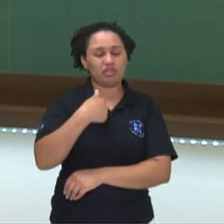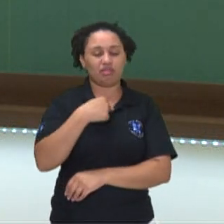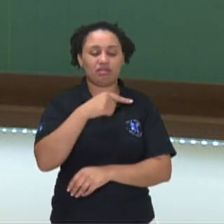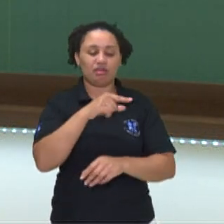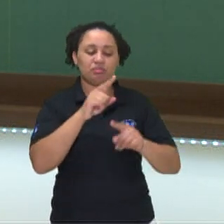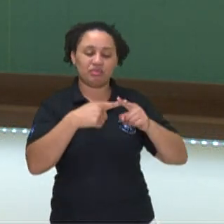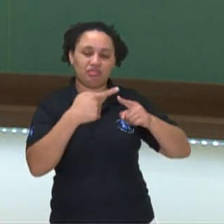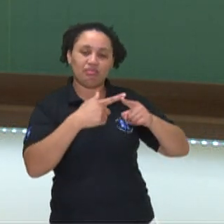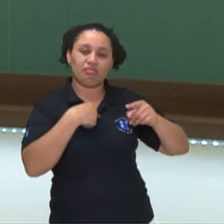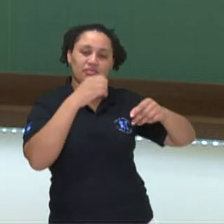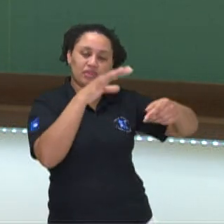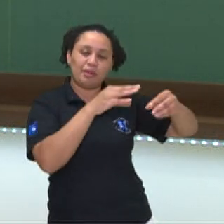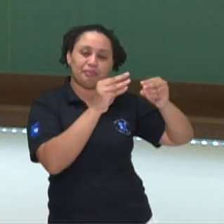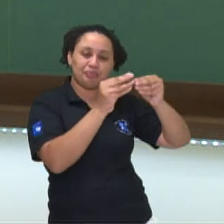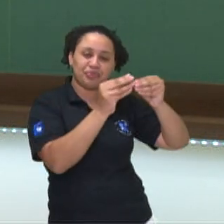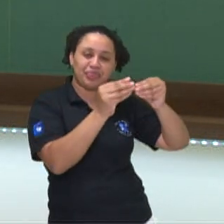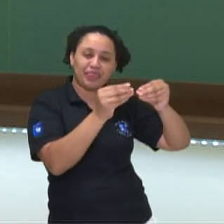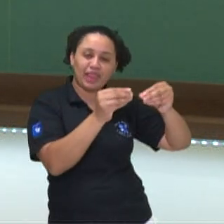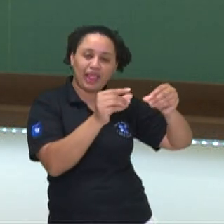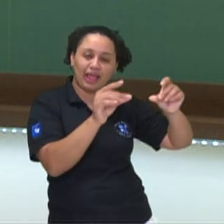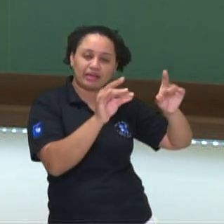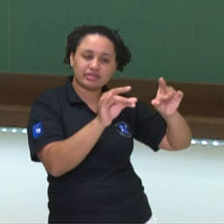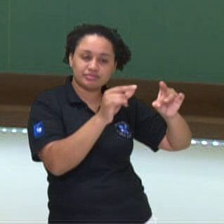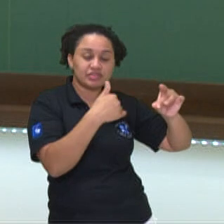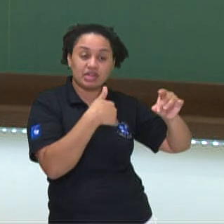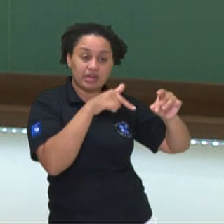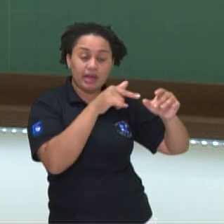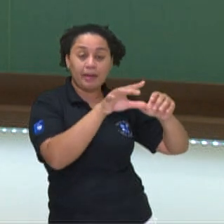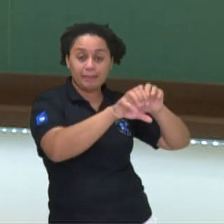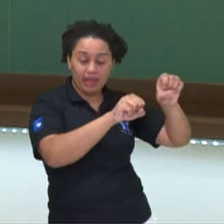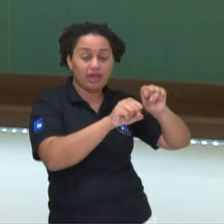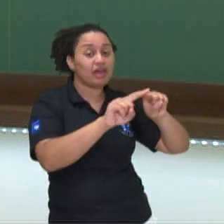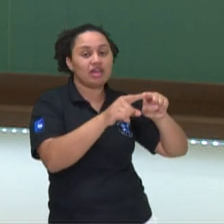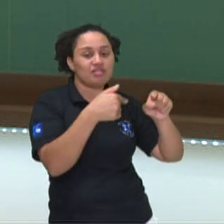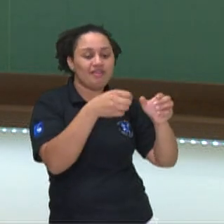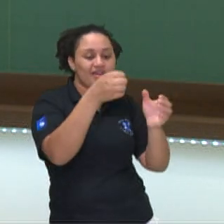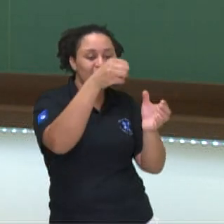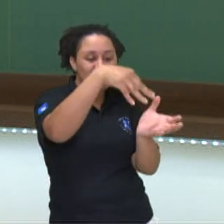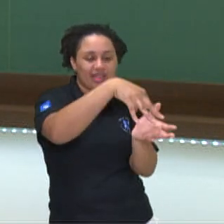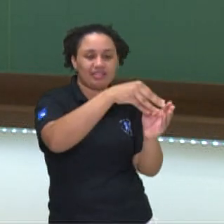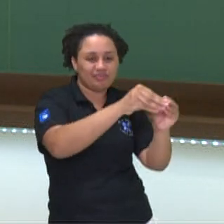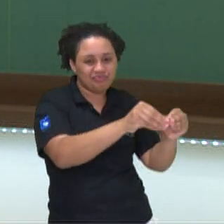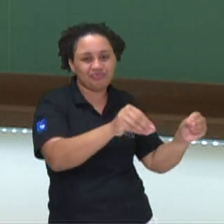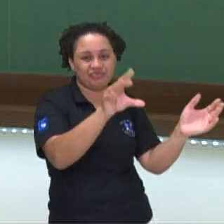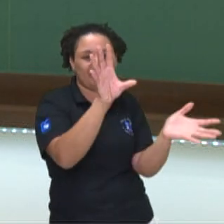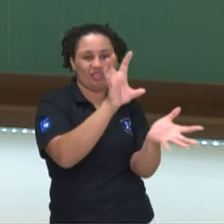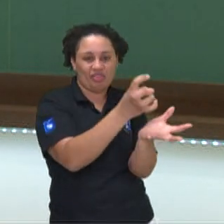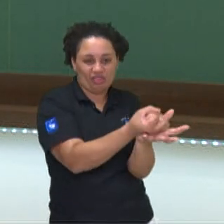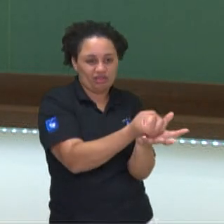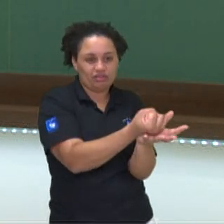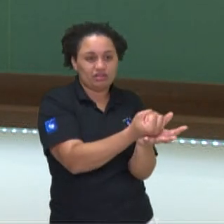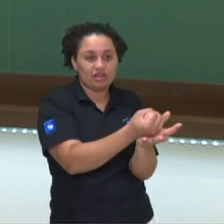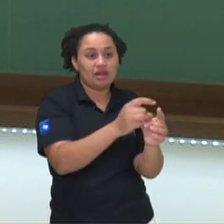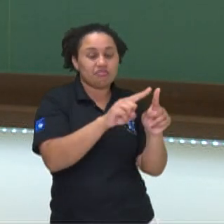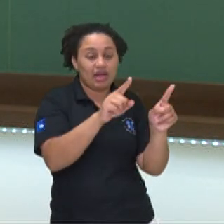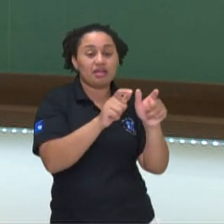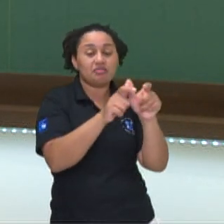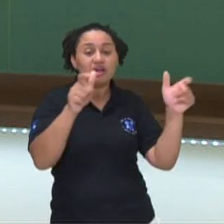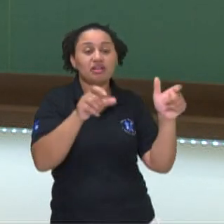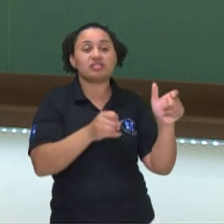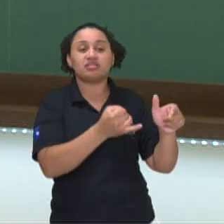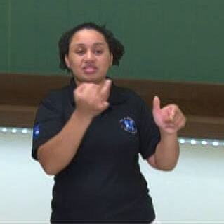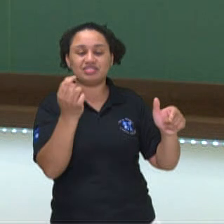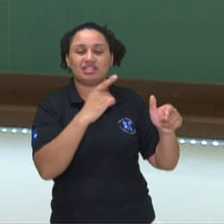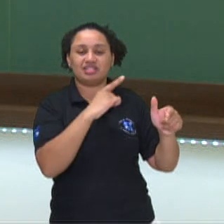sendo coletado e ele não vai infiltrar no solo. Mas observe que a maior quantidade de lixo no índice